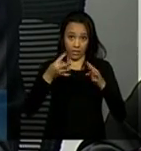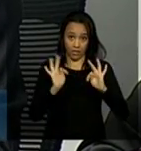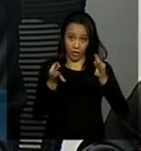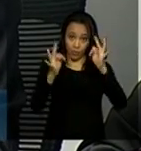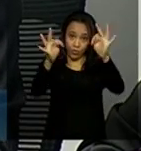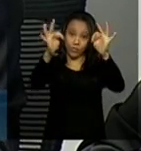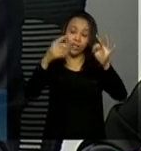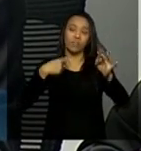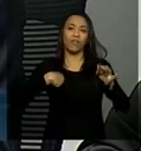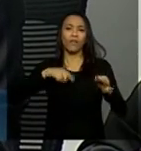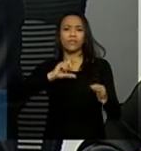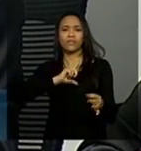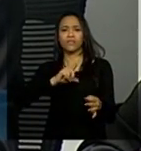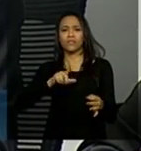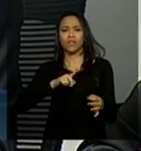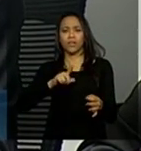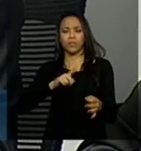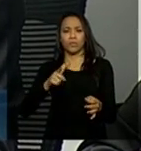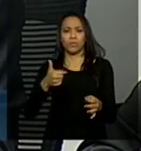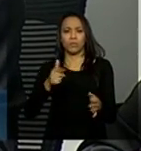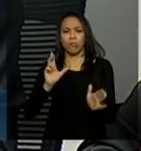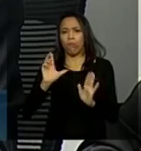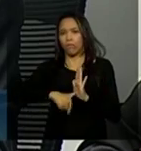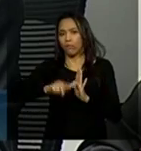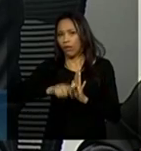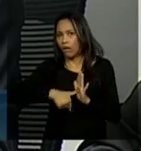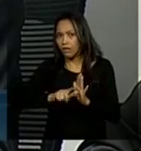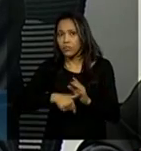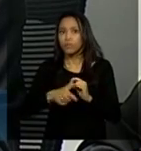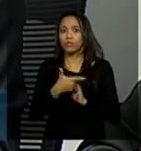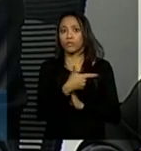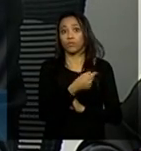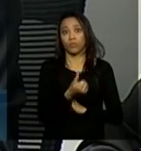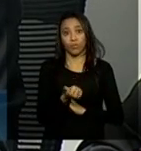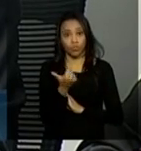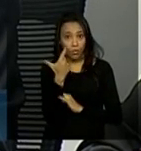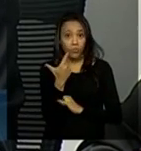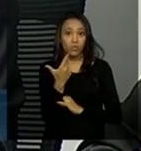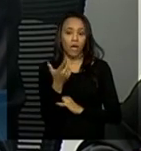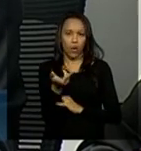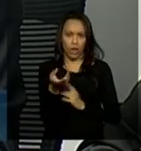gente tem entre dois, estamos discutindo agora os dados de 2012, mas na medida que a